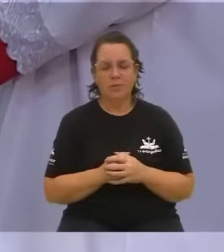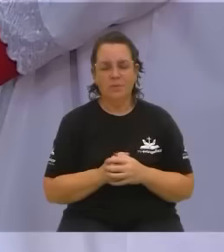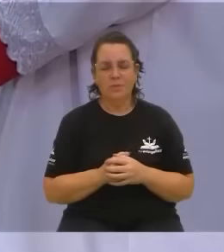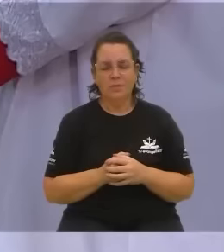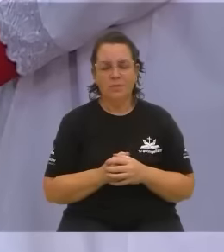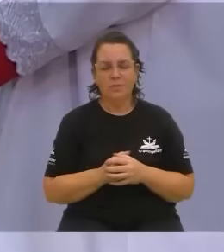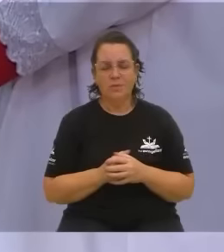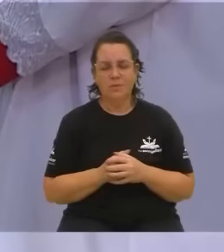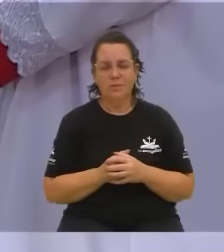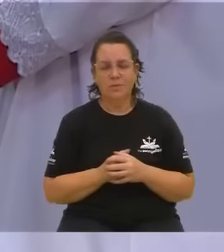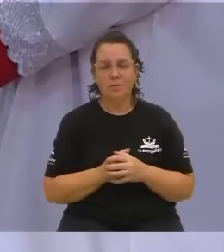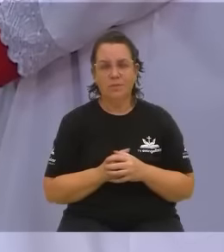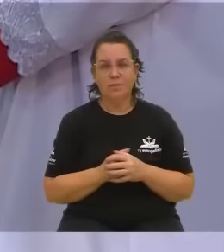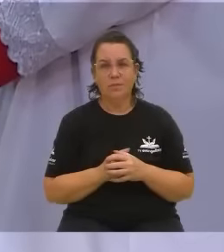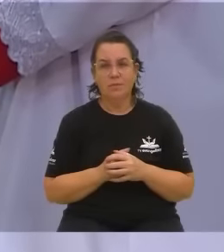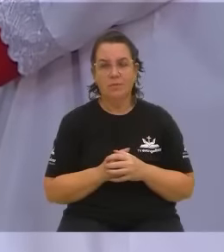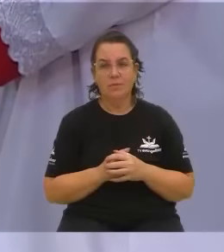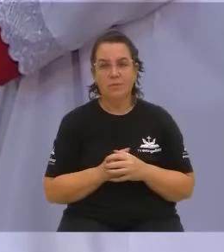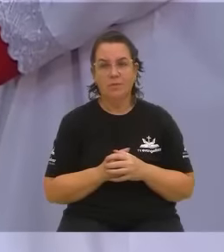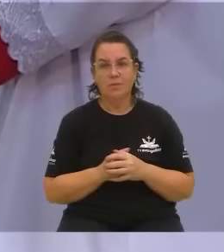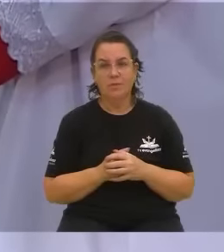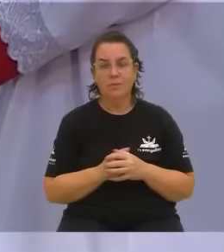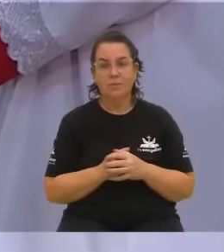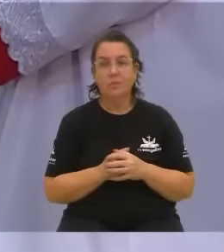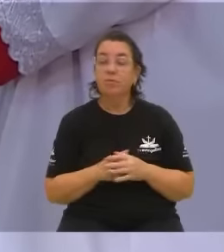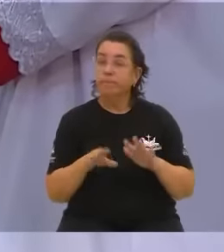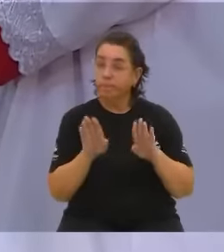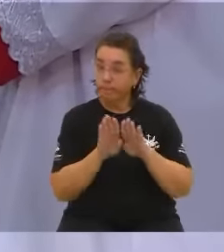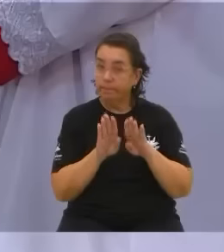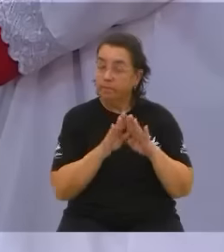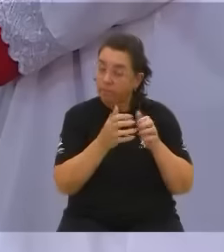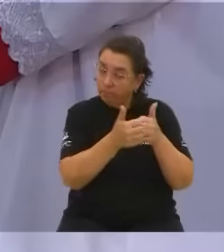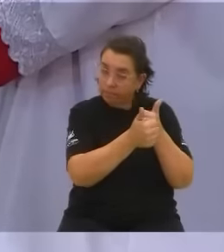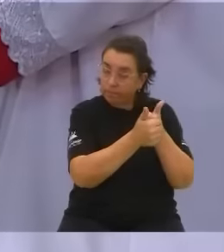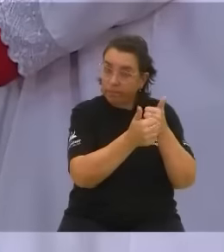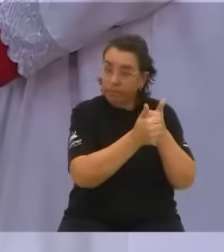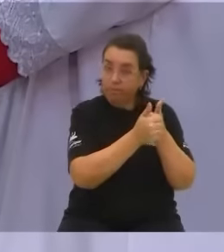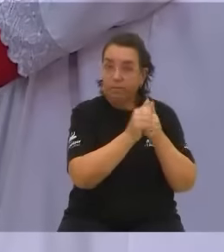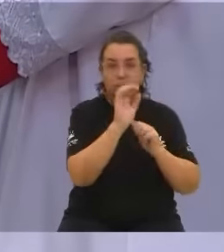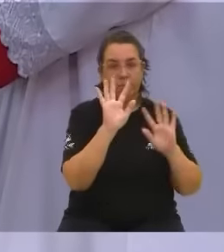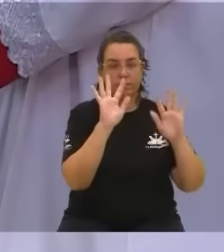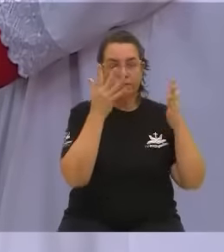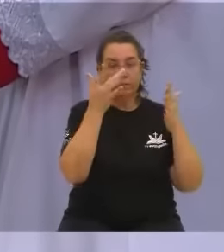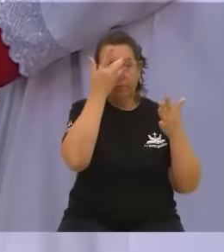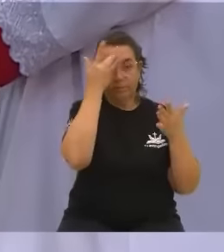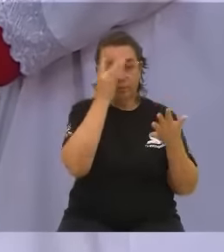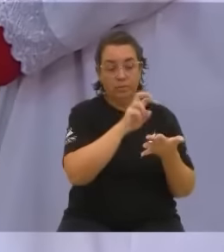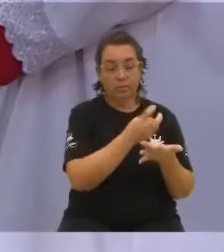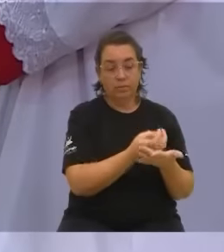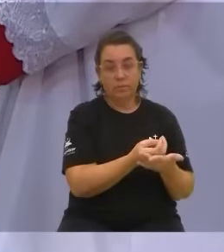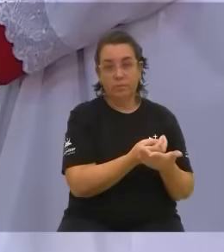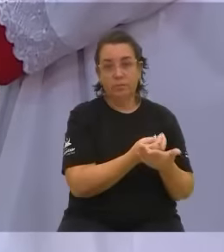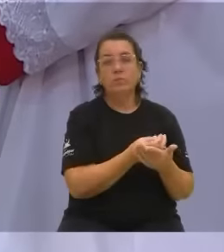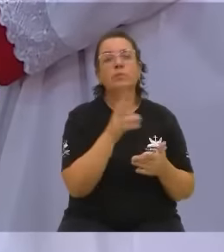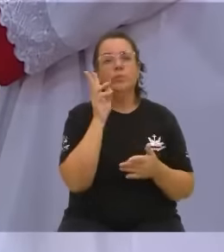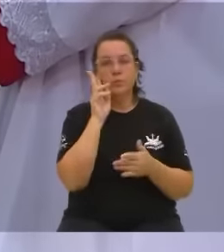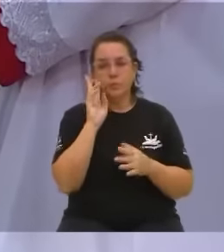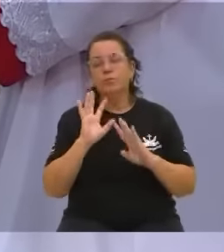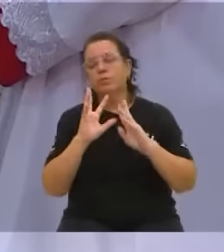Na iminência de celebrar finados, lembremos dos nossos